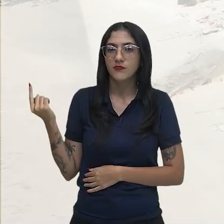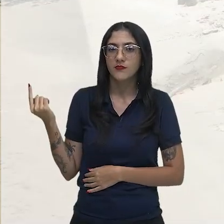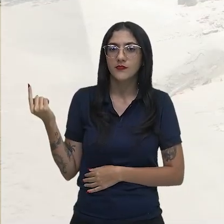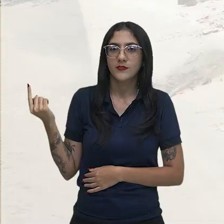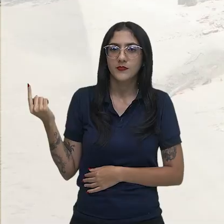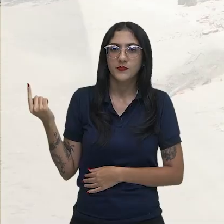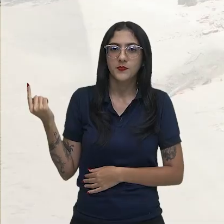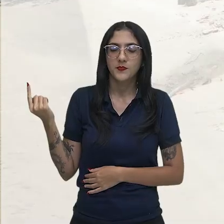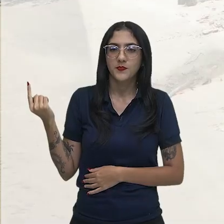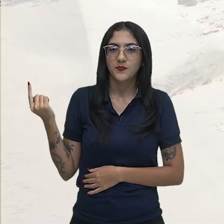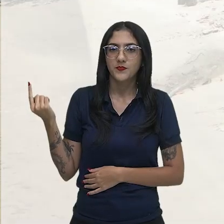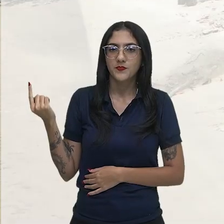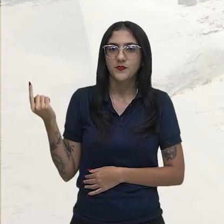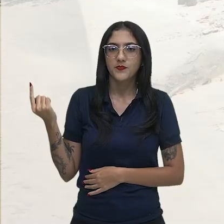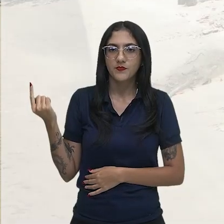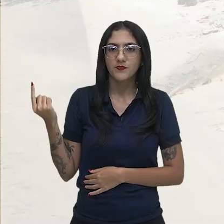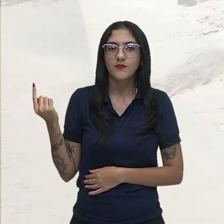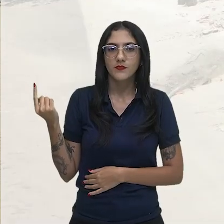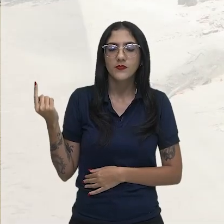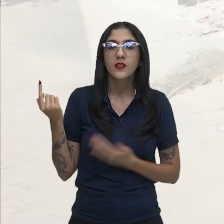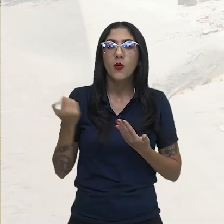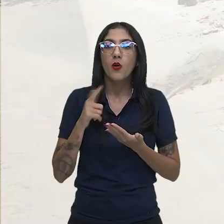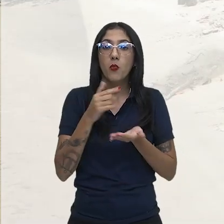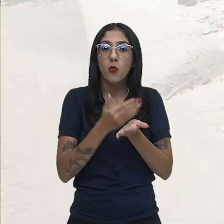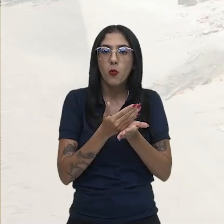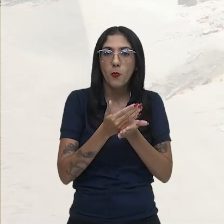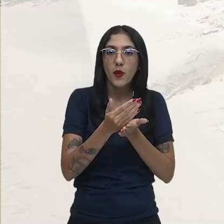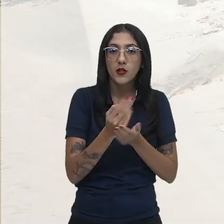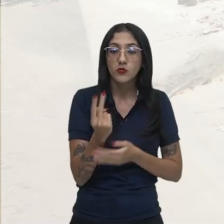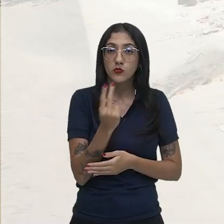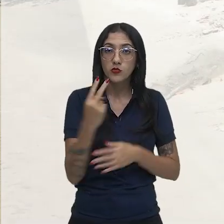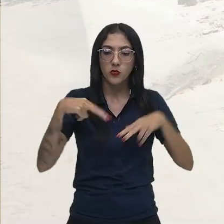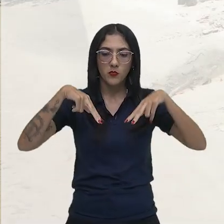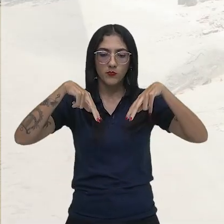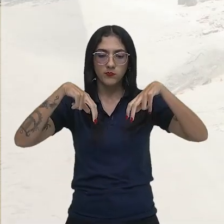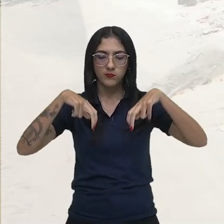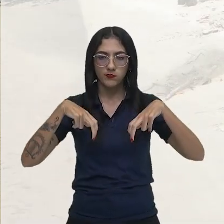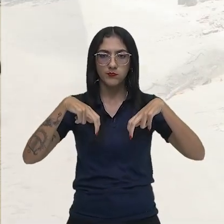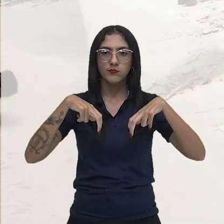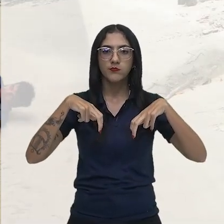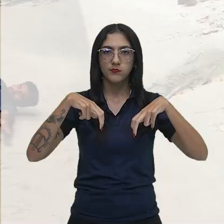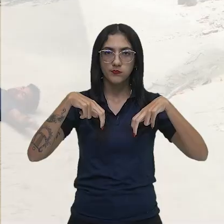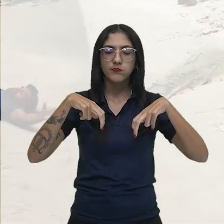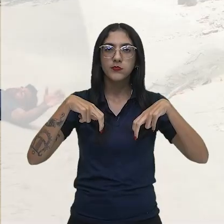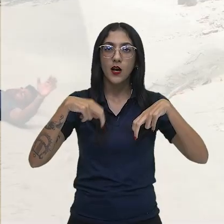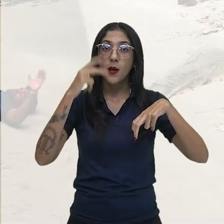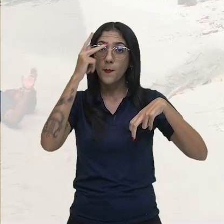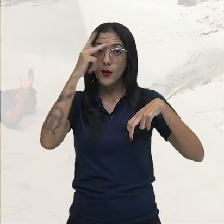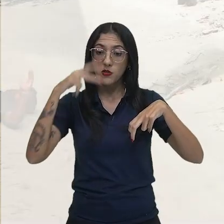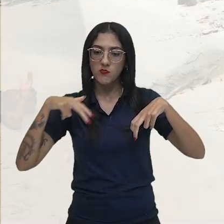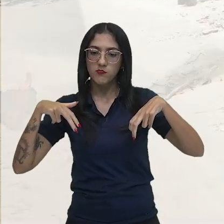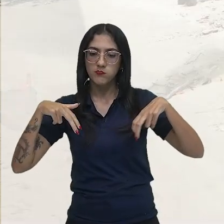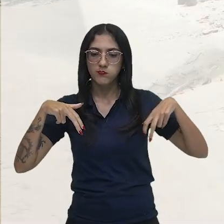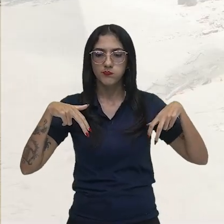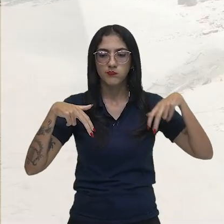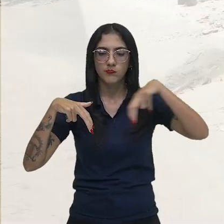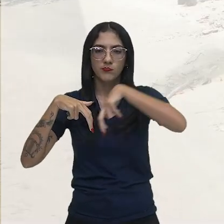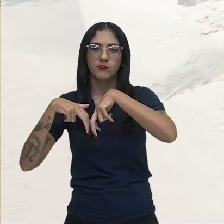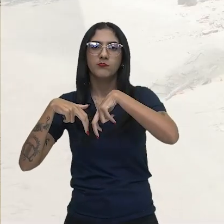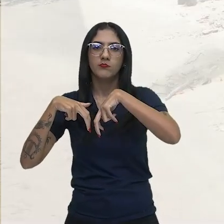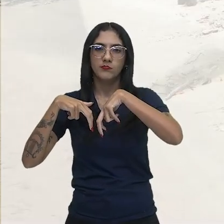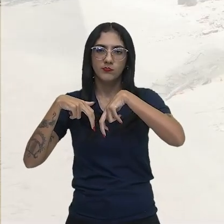aí. Tem o momento da preparação da luta, ó, que eles estão semi-agachados, e tem um ataque, que é quando